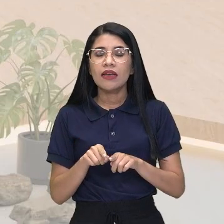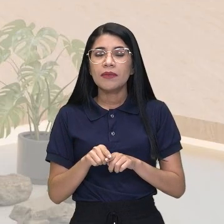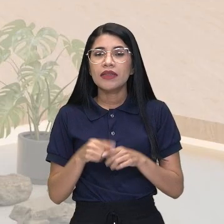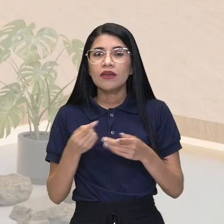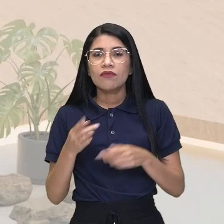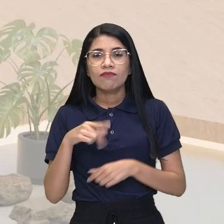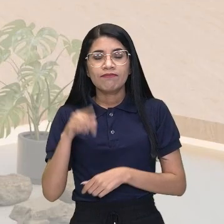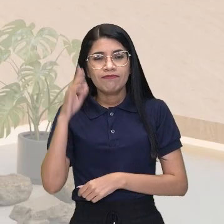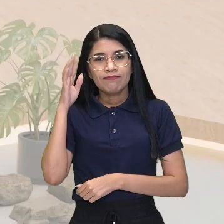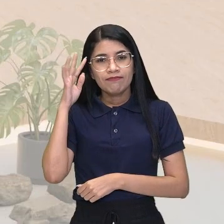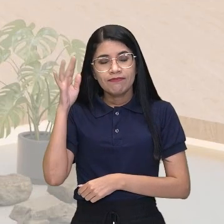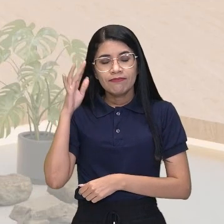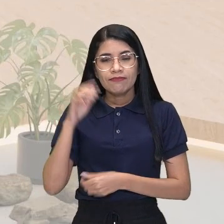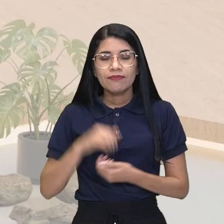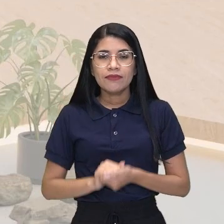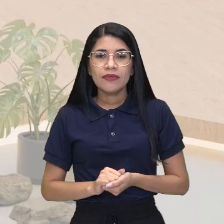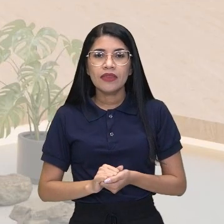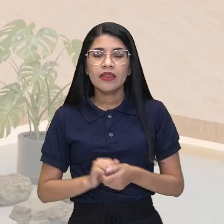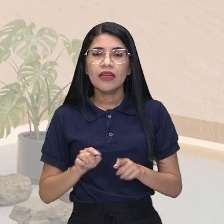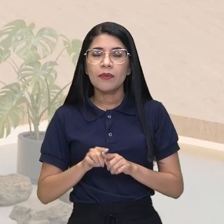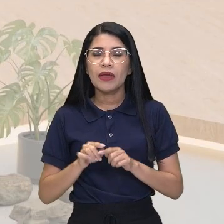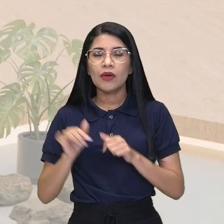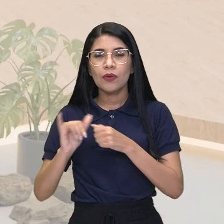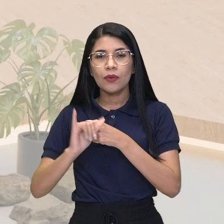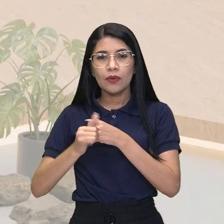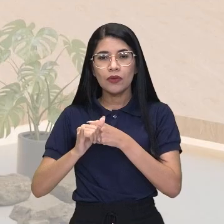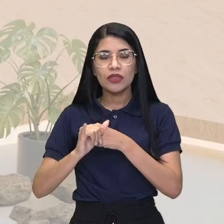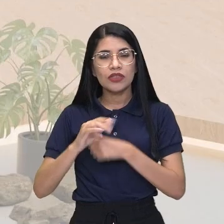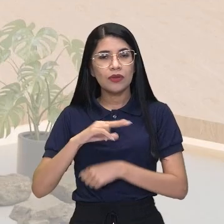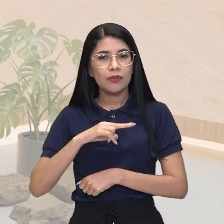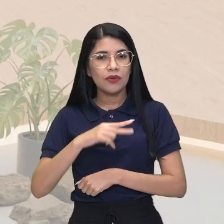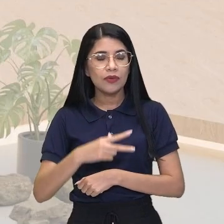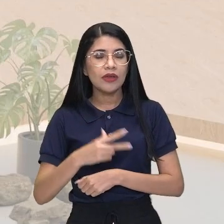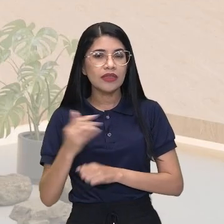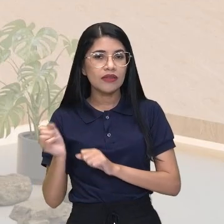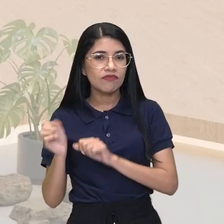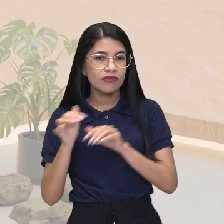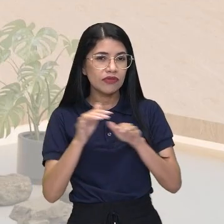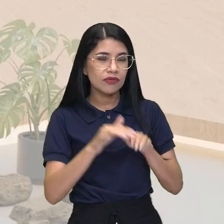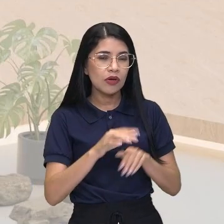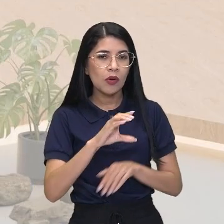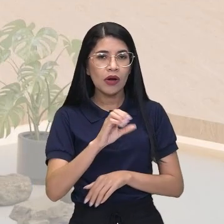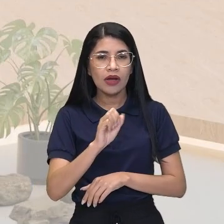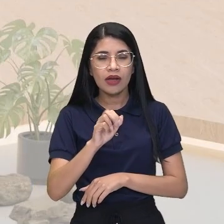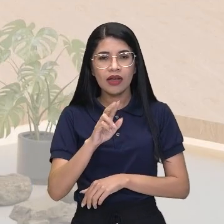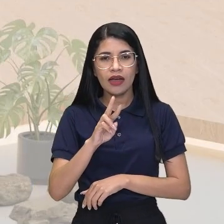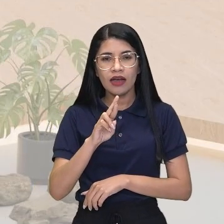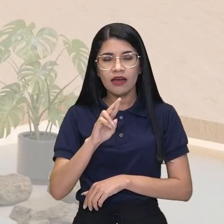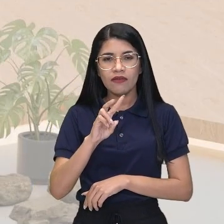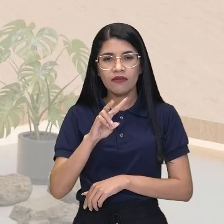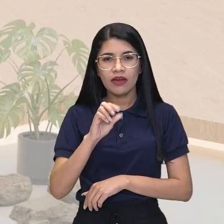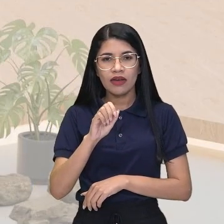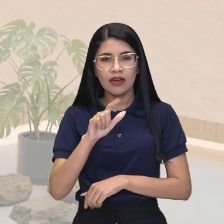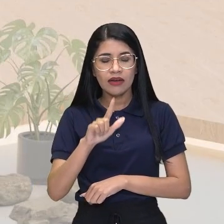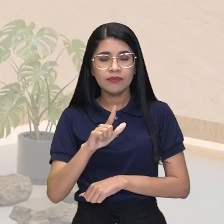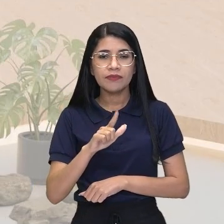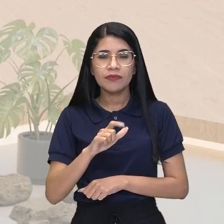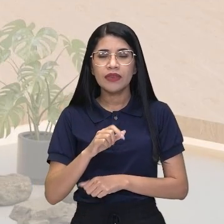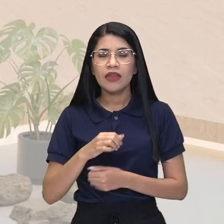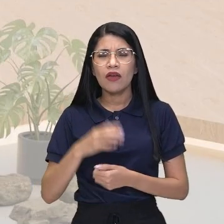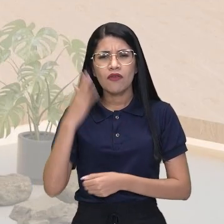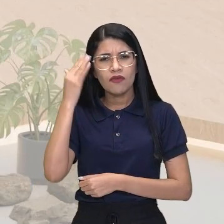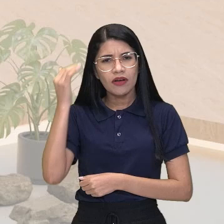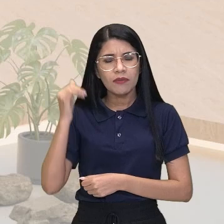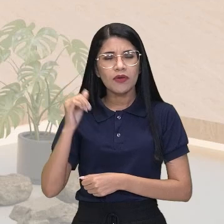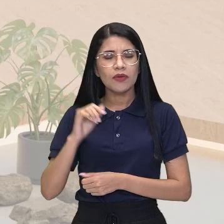lendo aí os cronistas dos portugueses que entraram aqui na região, né? O Cavarral, que é um famoso cronista das expedições, aí ele